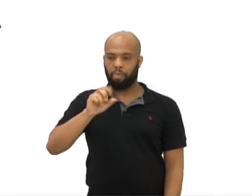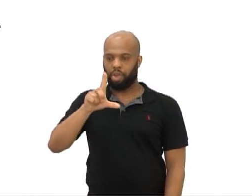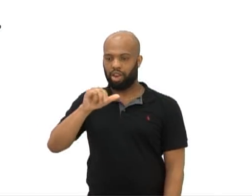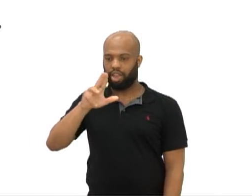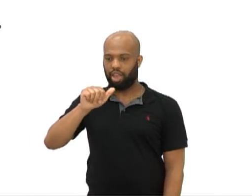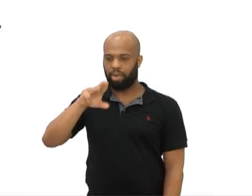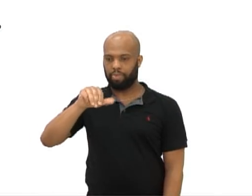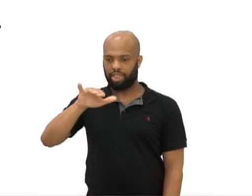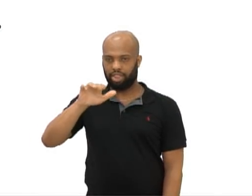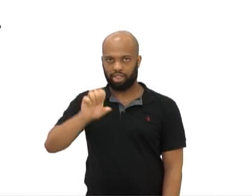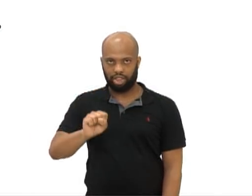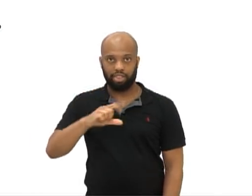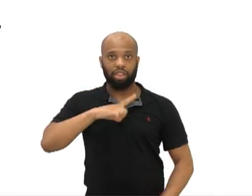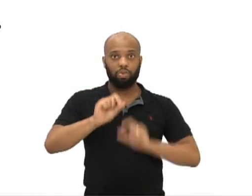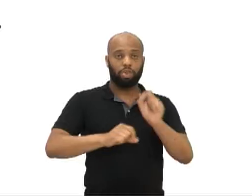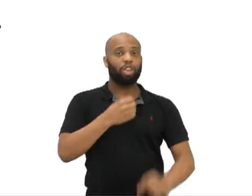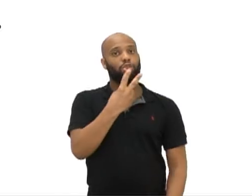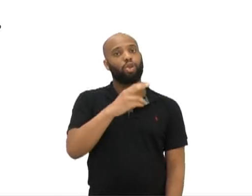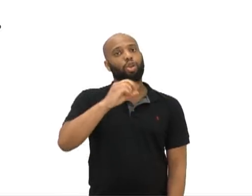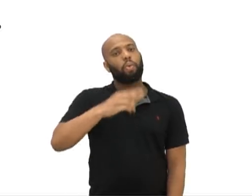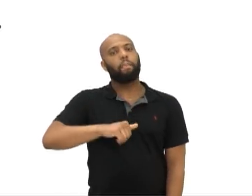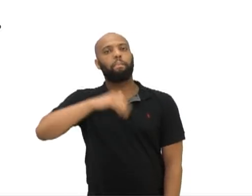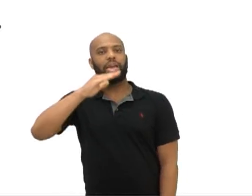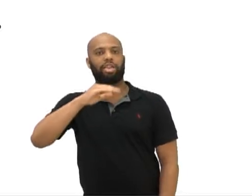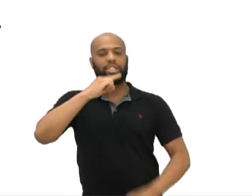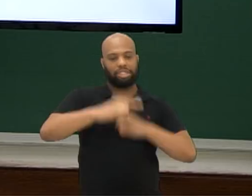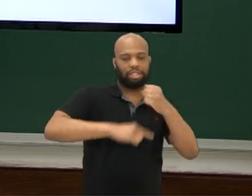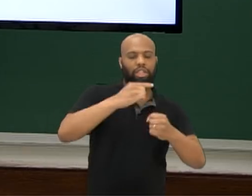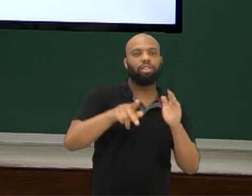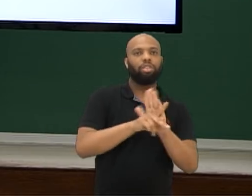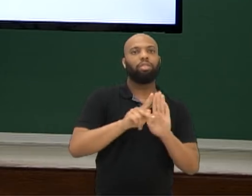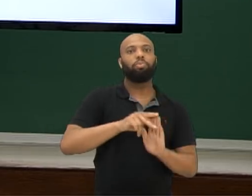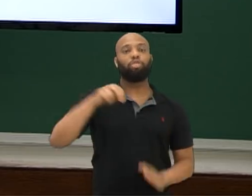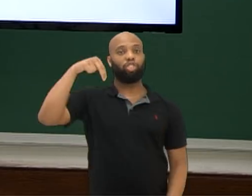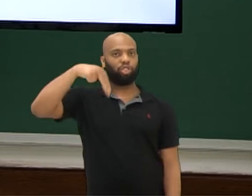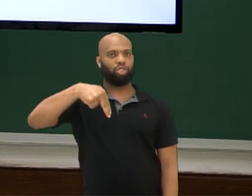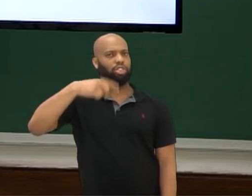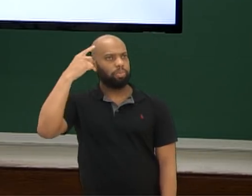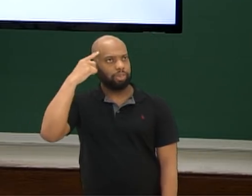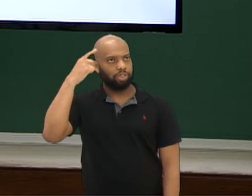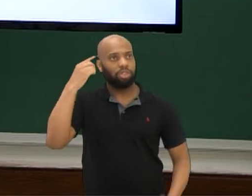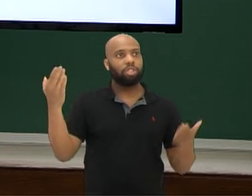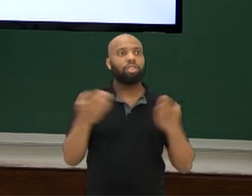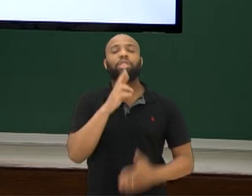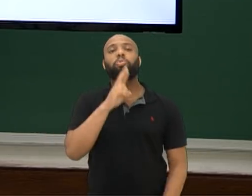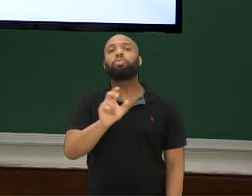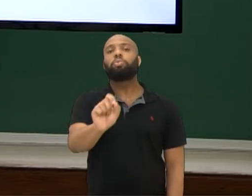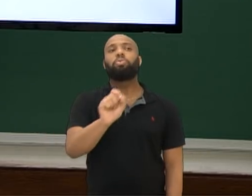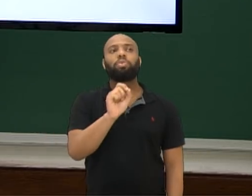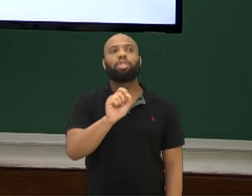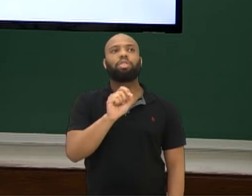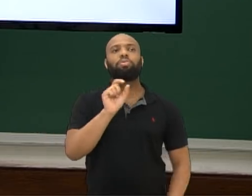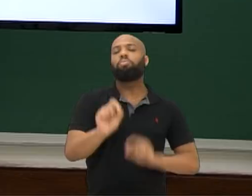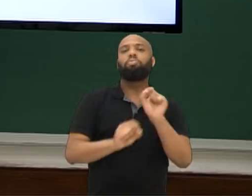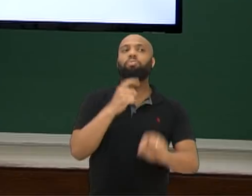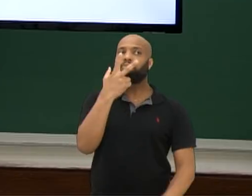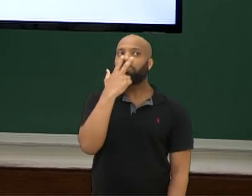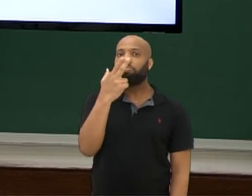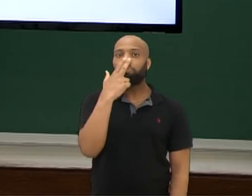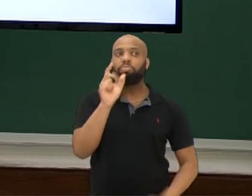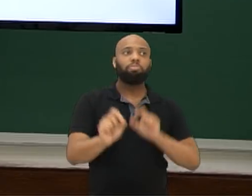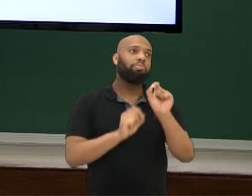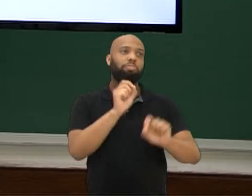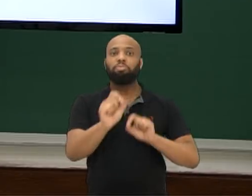moléculas que apresentam 2 ou mais átomos de nitrogênio. Pensou aí, galera? Vamos para a resposta? Qual que vocês acham?